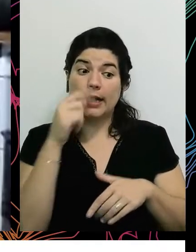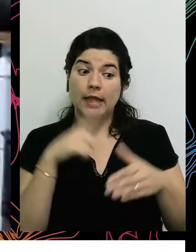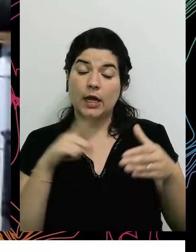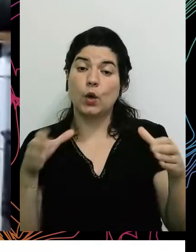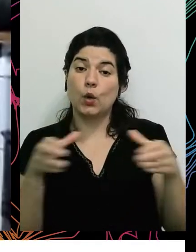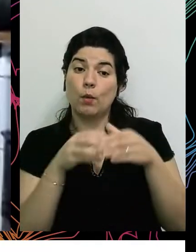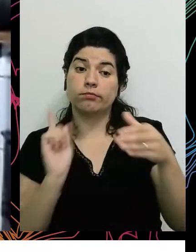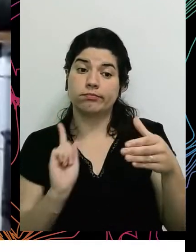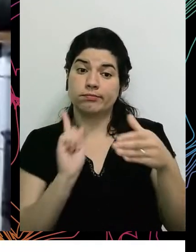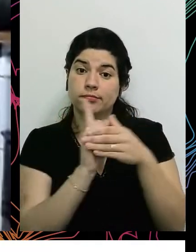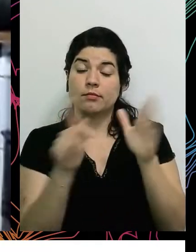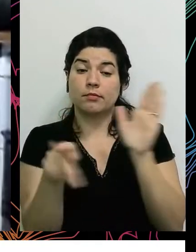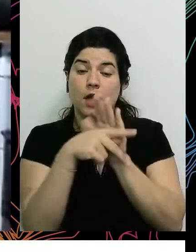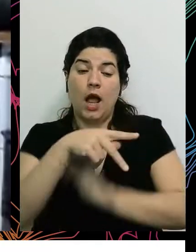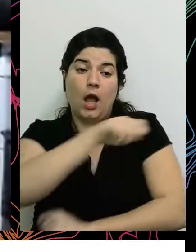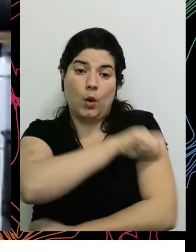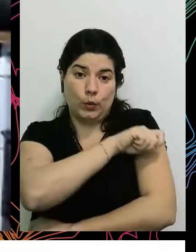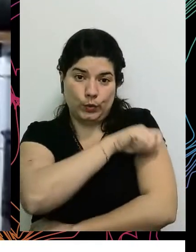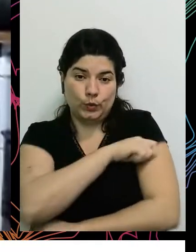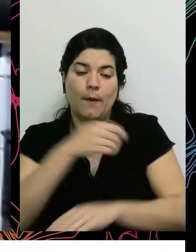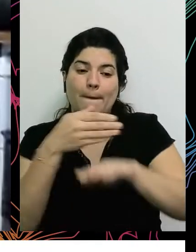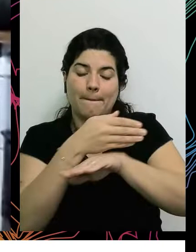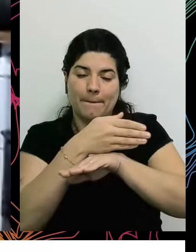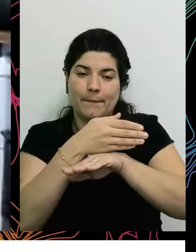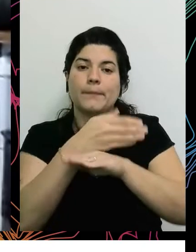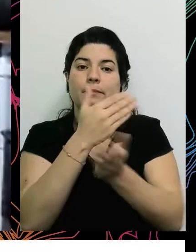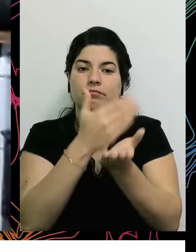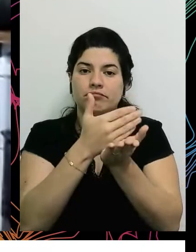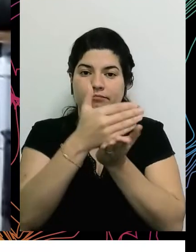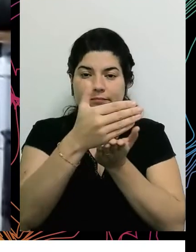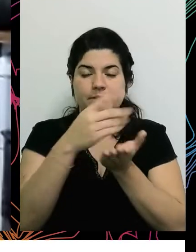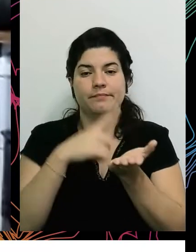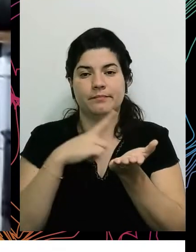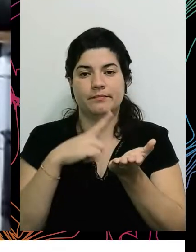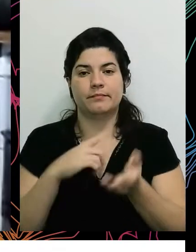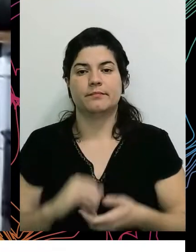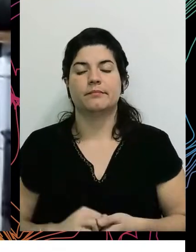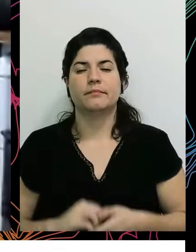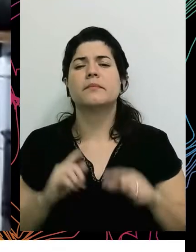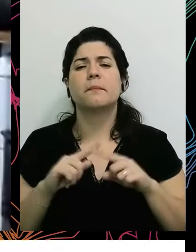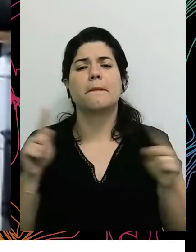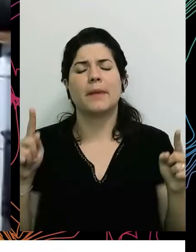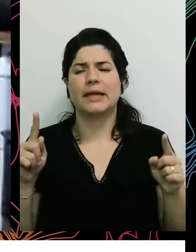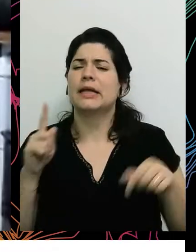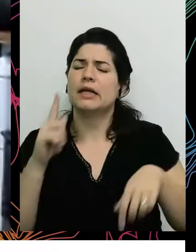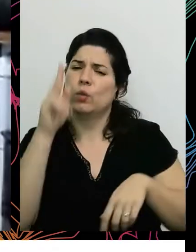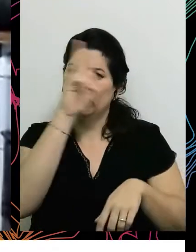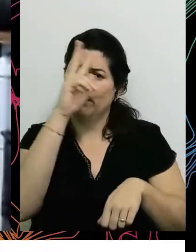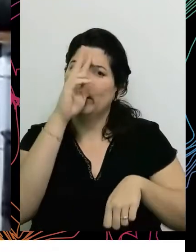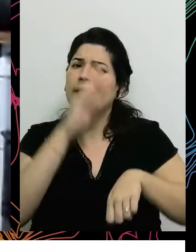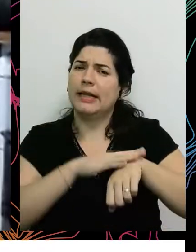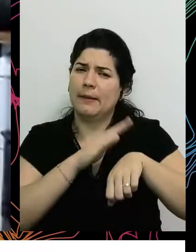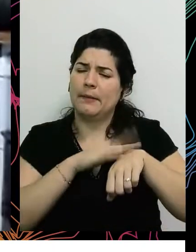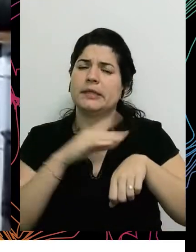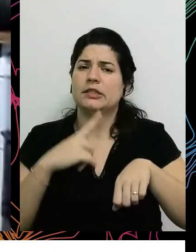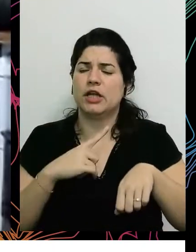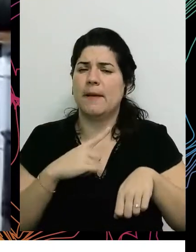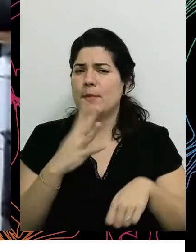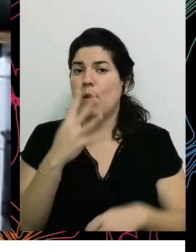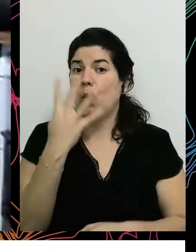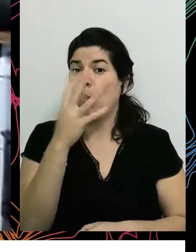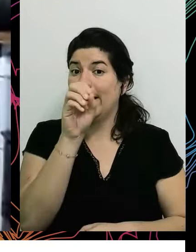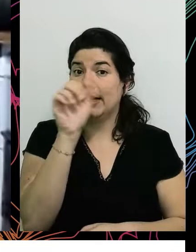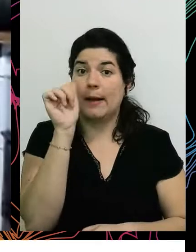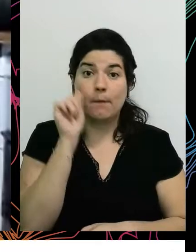né? Mas na época, minha turma, nós entramos 40 mulheres. o